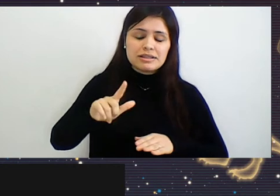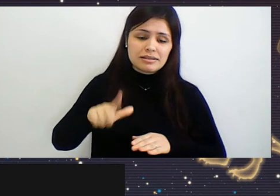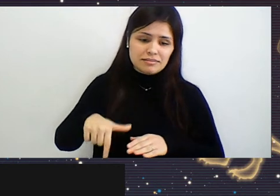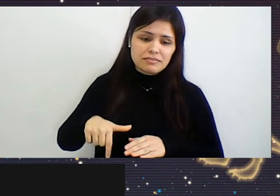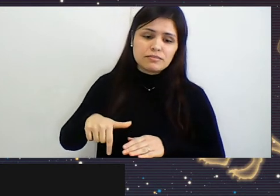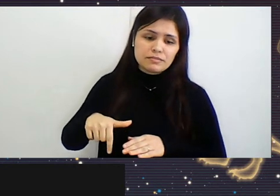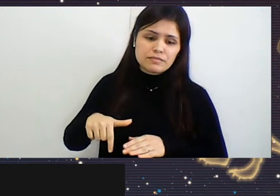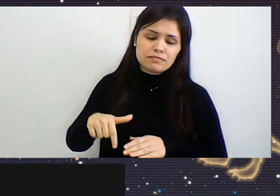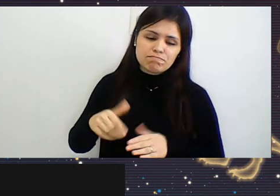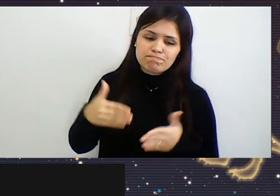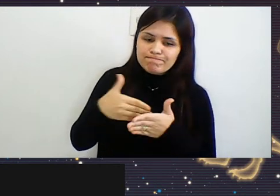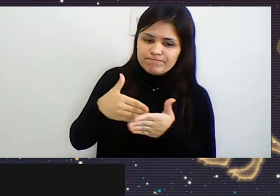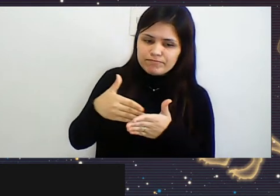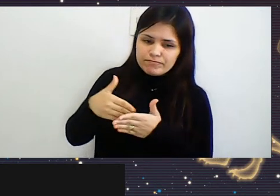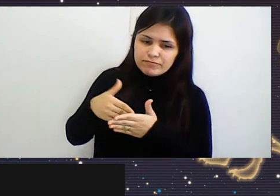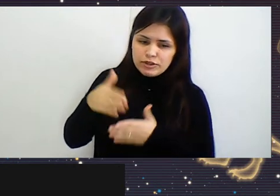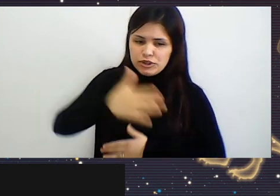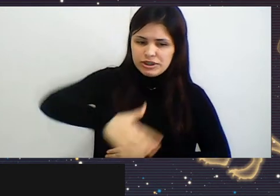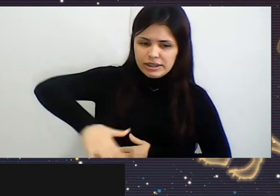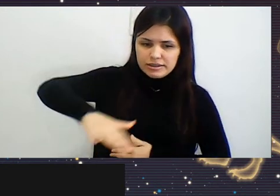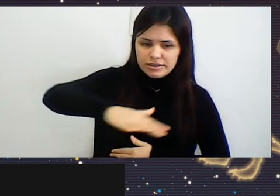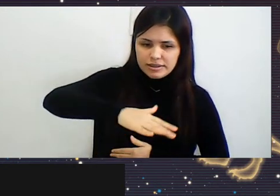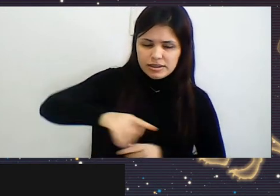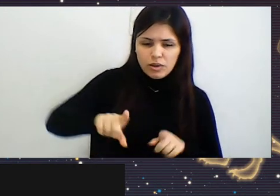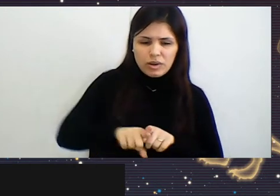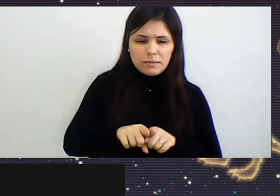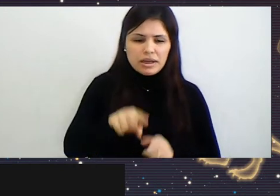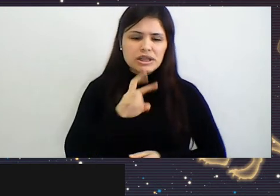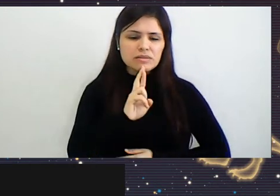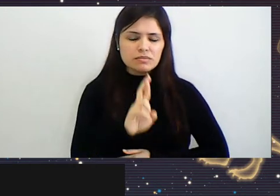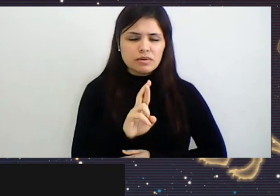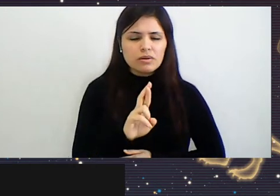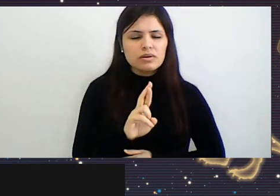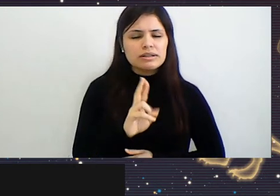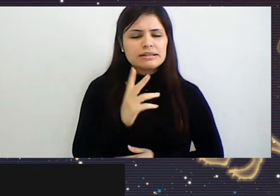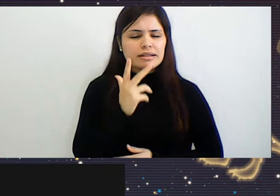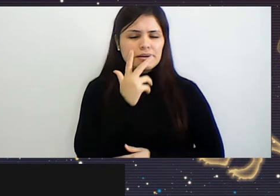no poder de generalização ou de dar uma resposta mais